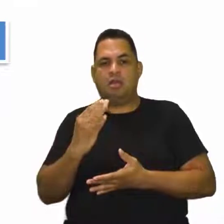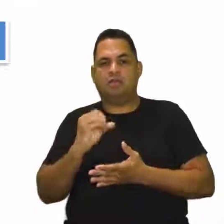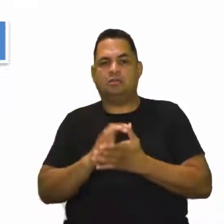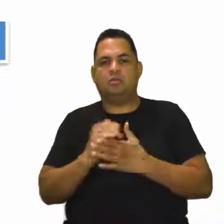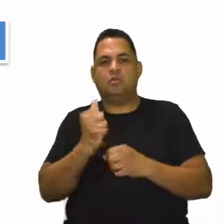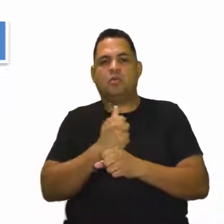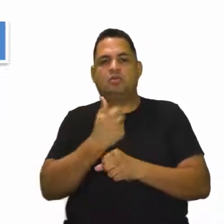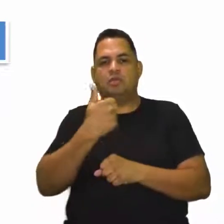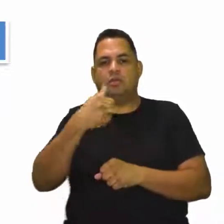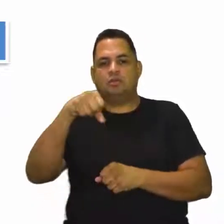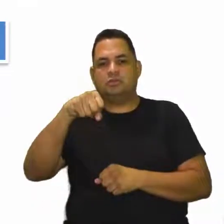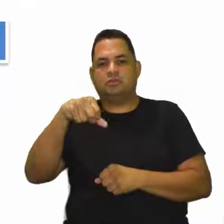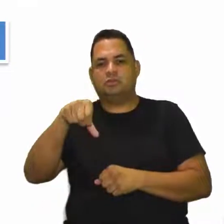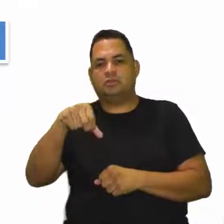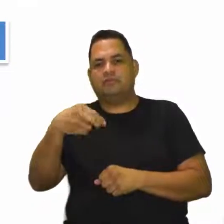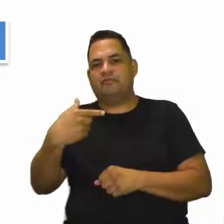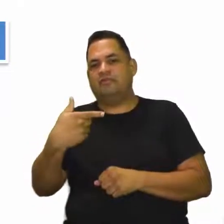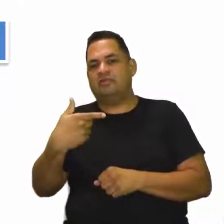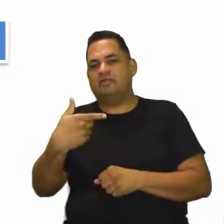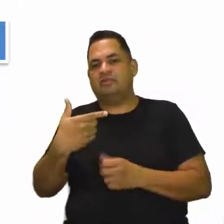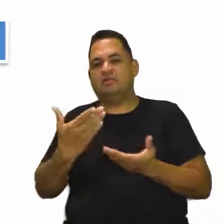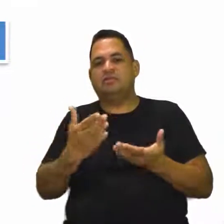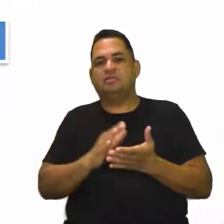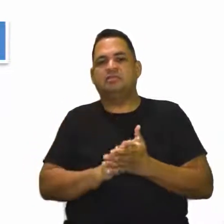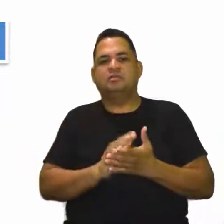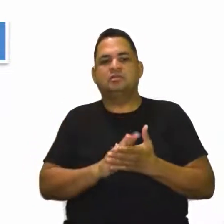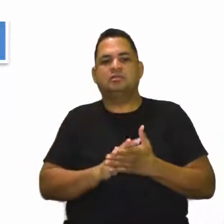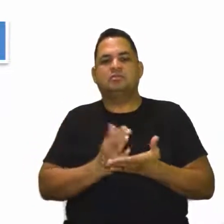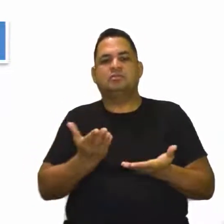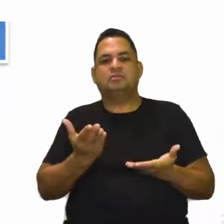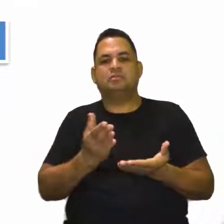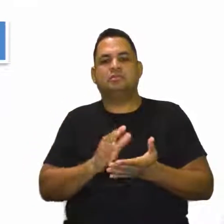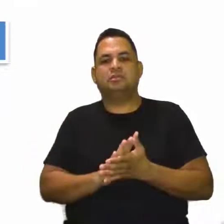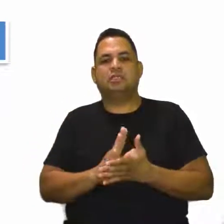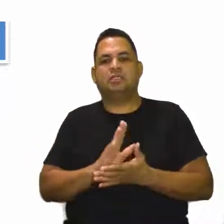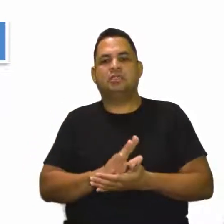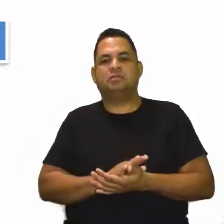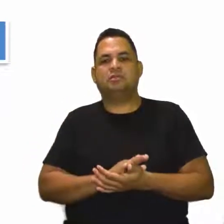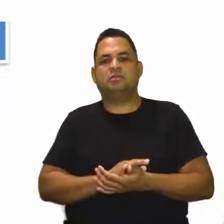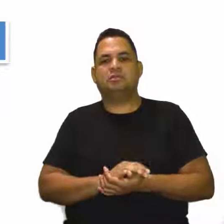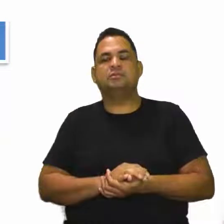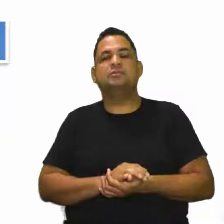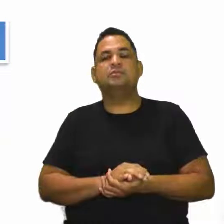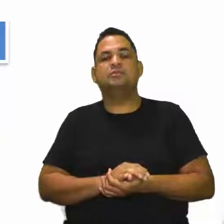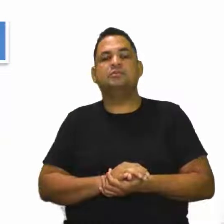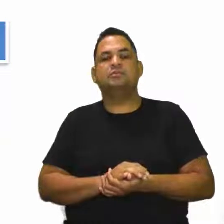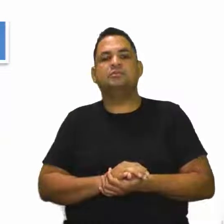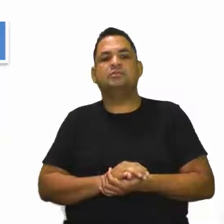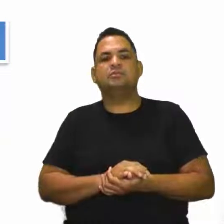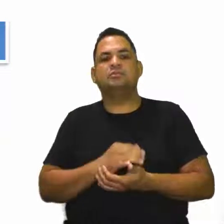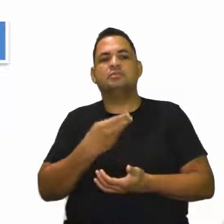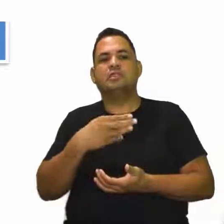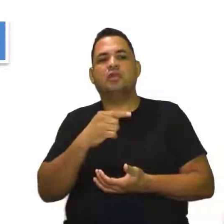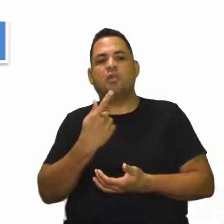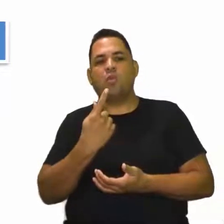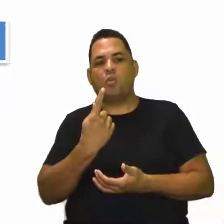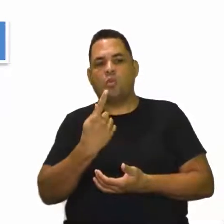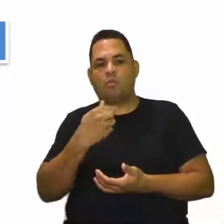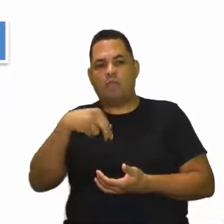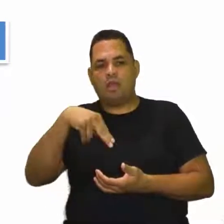de 1964, intervenção militar. 31 de março de